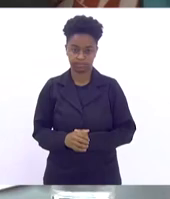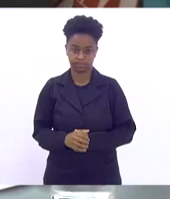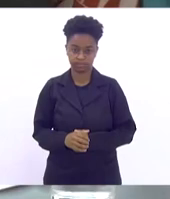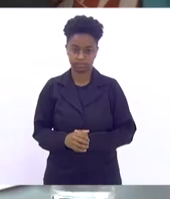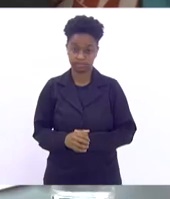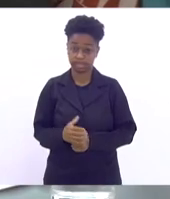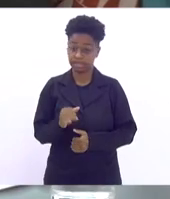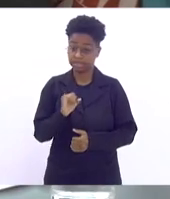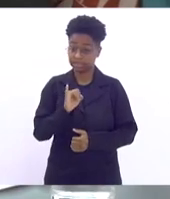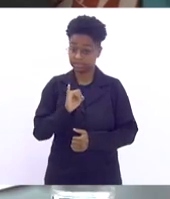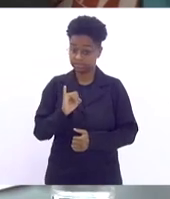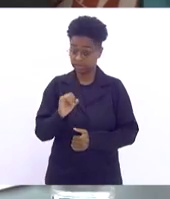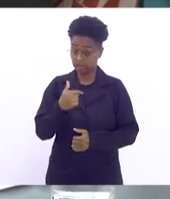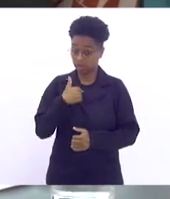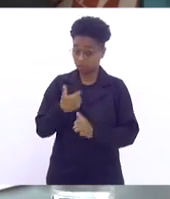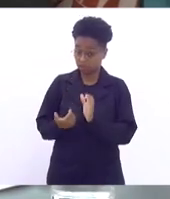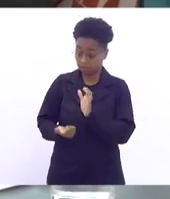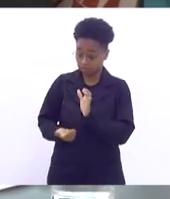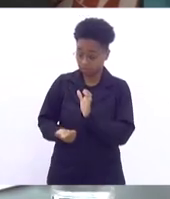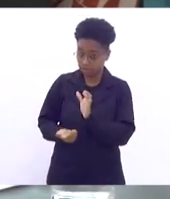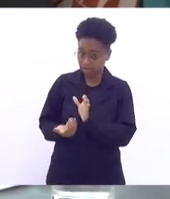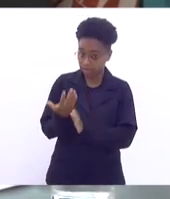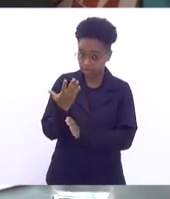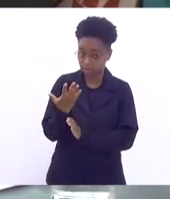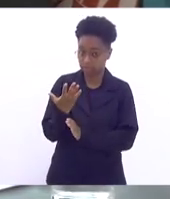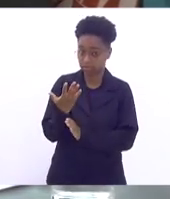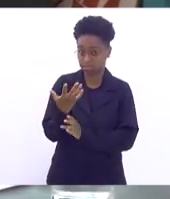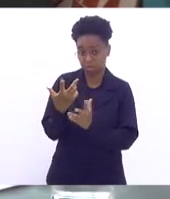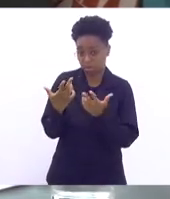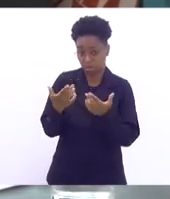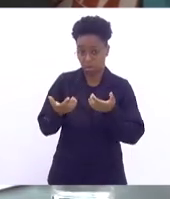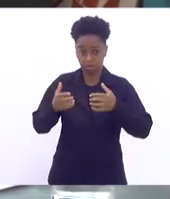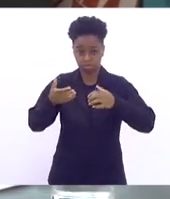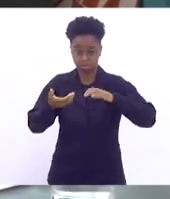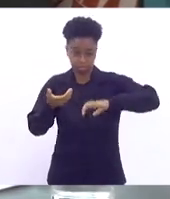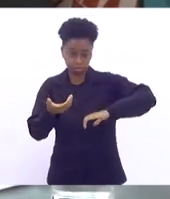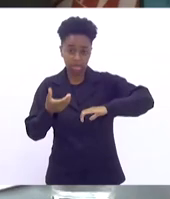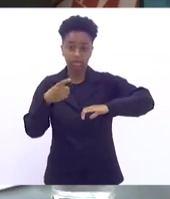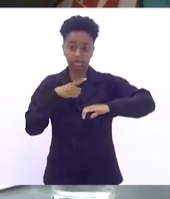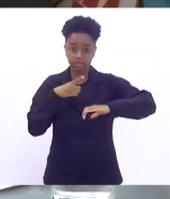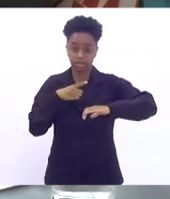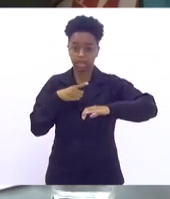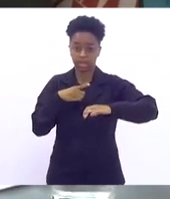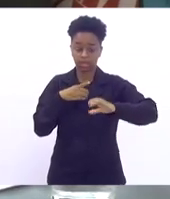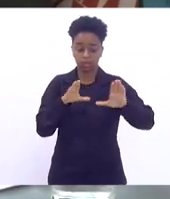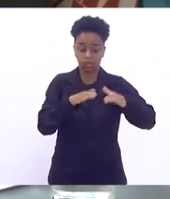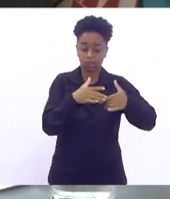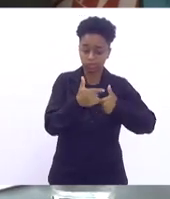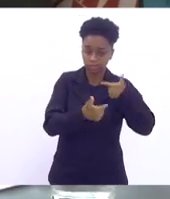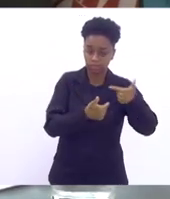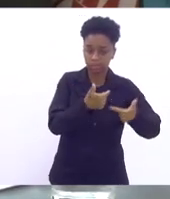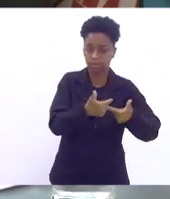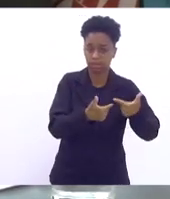se outro criou aqui como tem no Congresso Nacional uma frente parlamentar